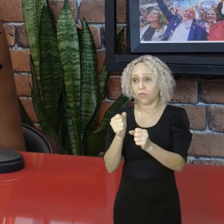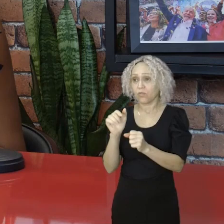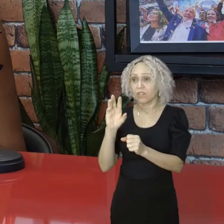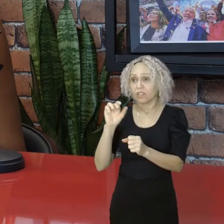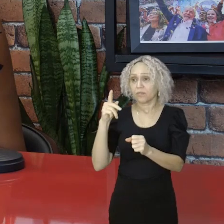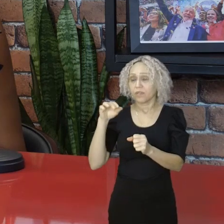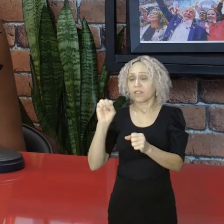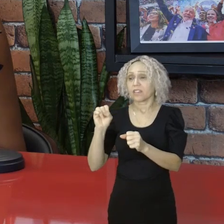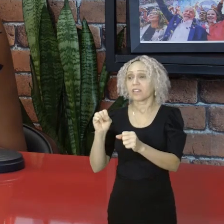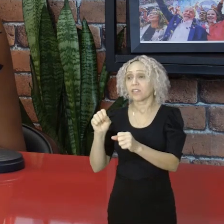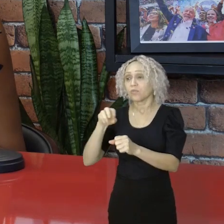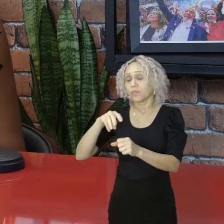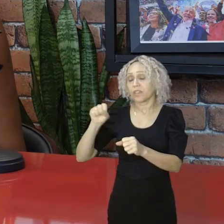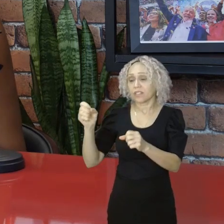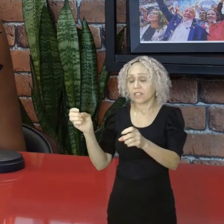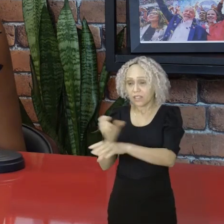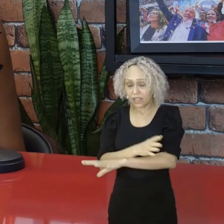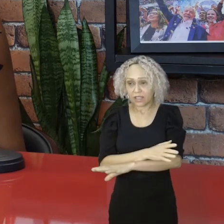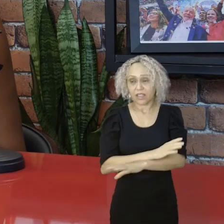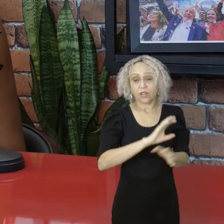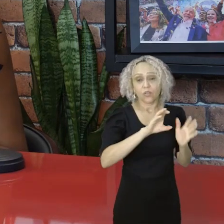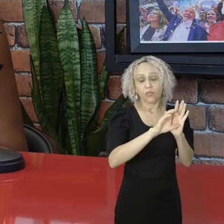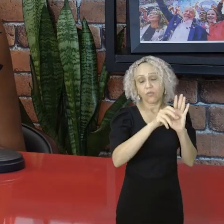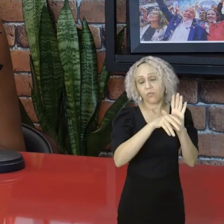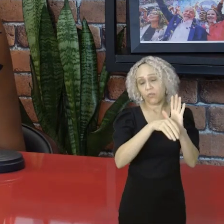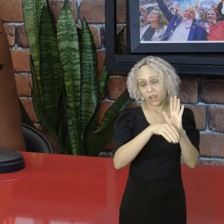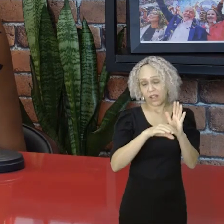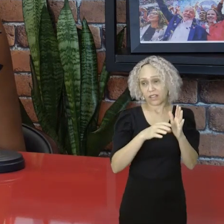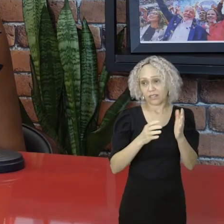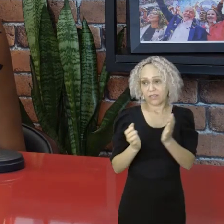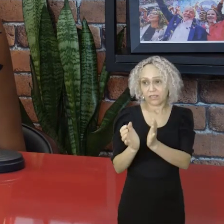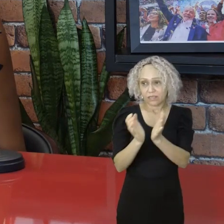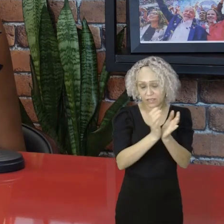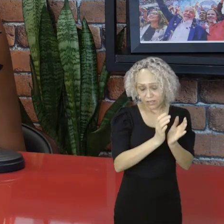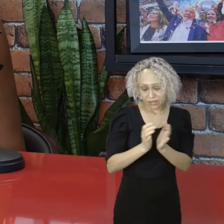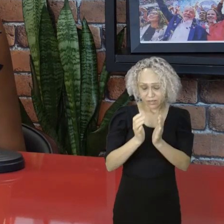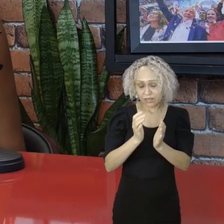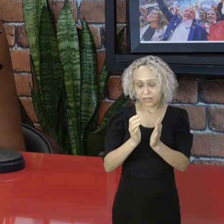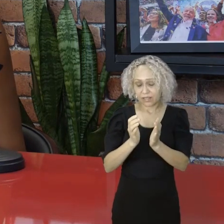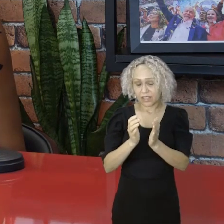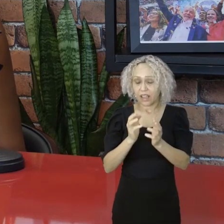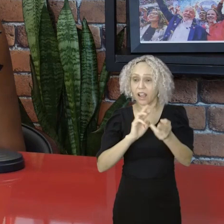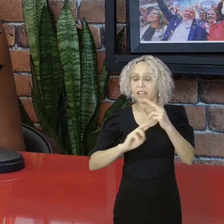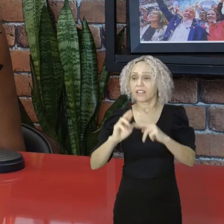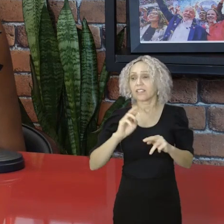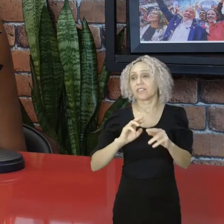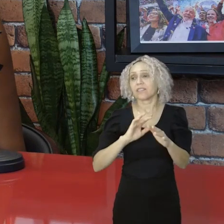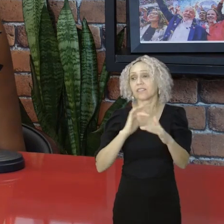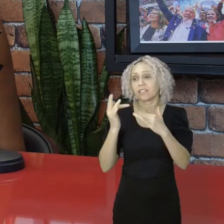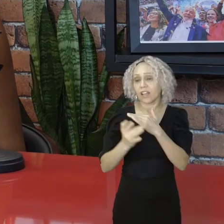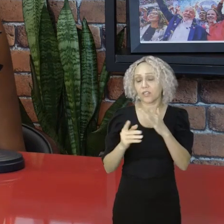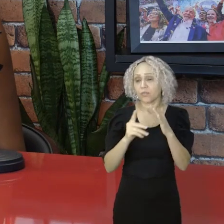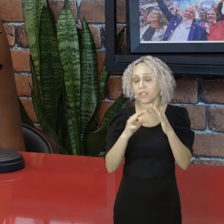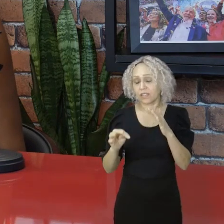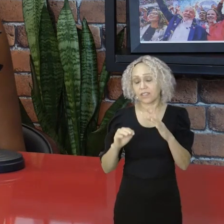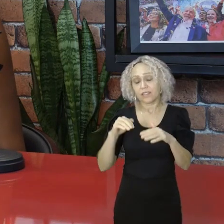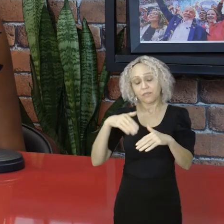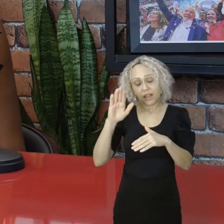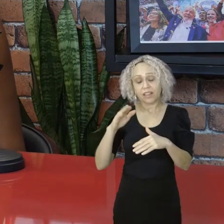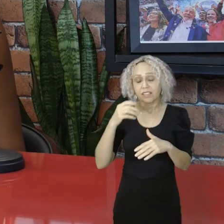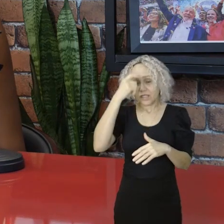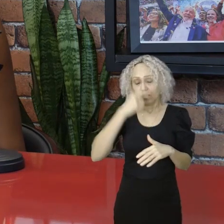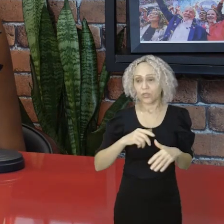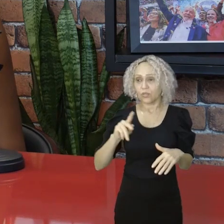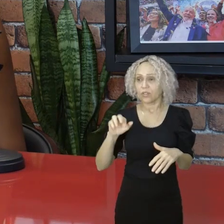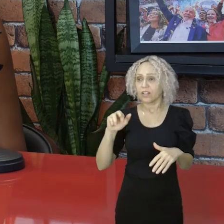CPI do MST. Novo PAC Seleções. As redes sociais do PT e muito mais. Eu sou Karina Chagas e